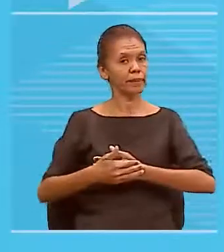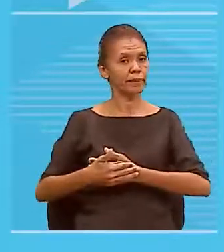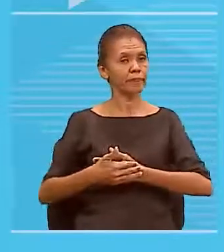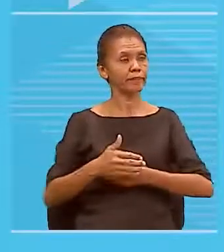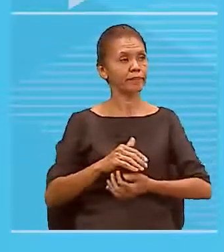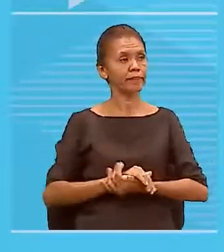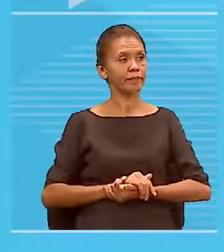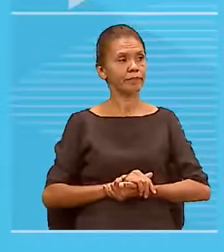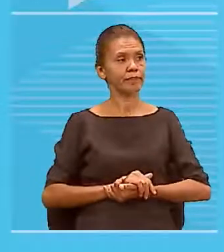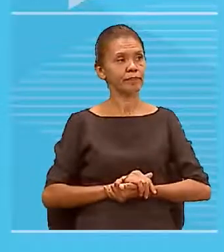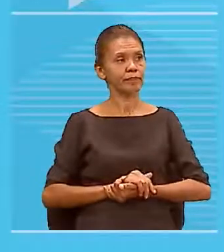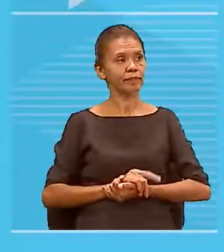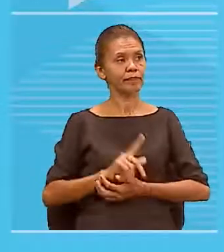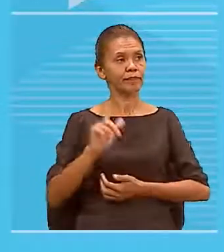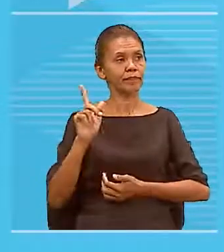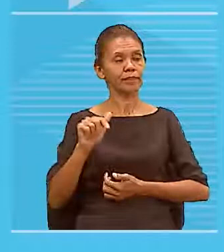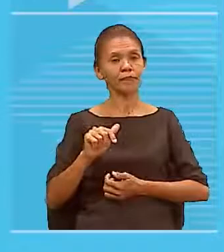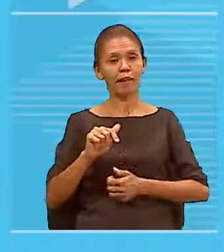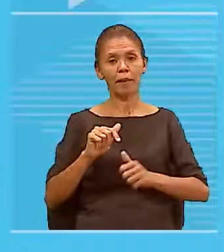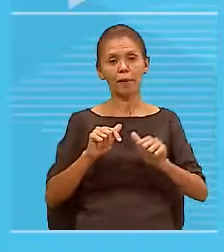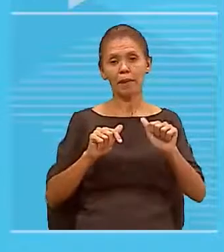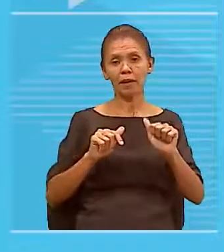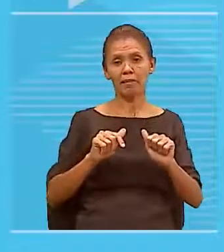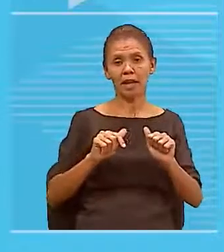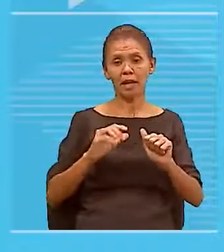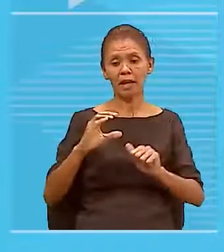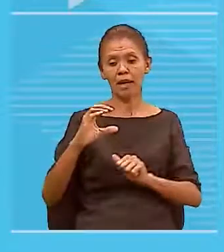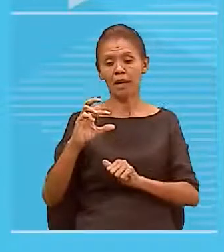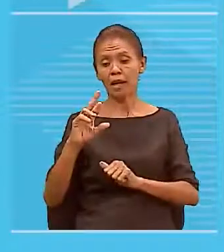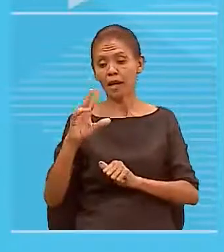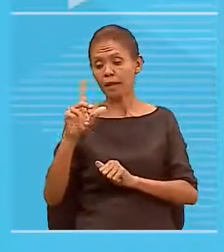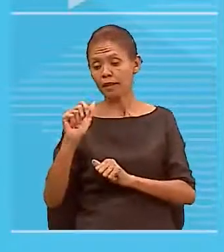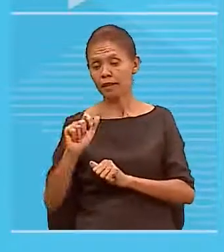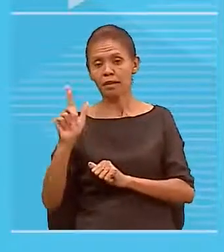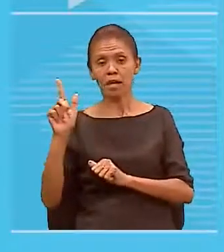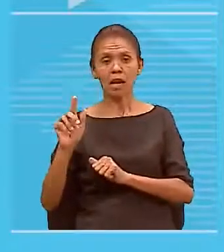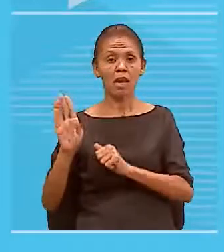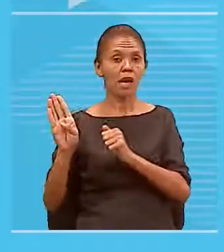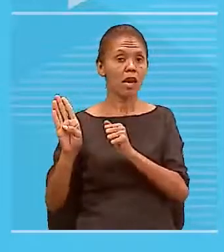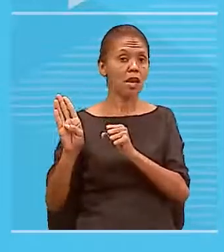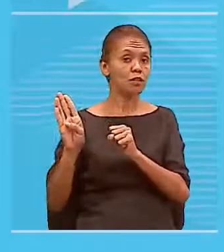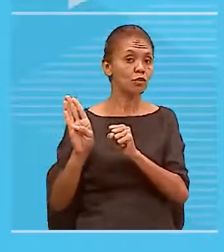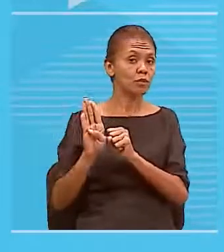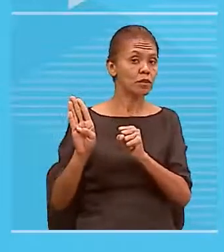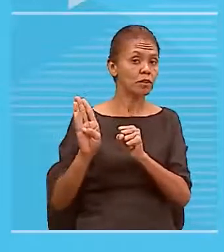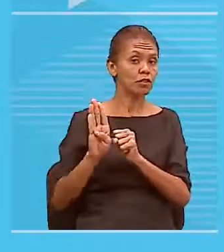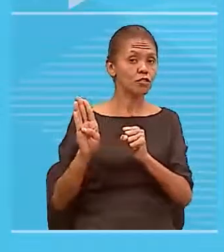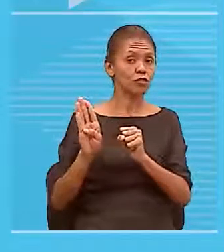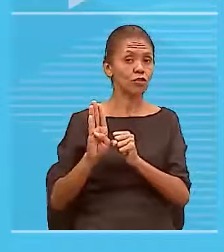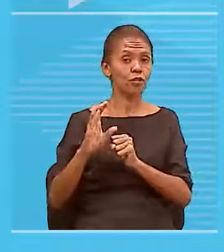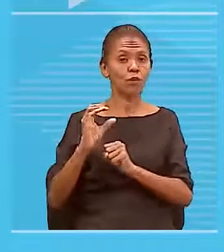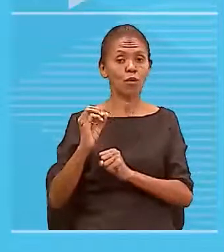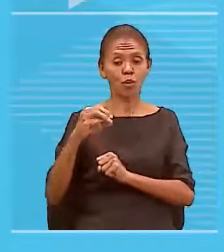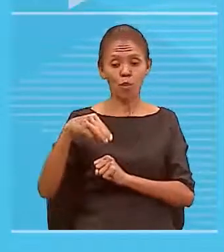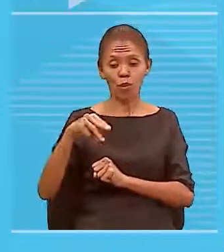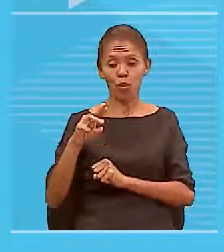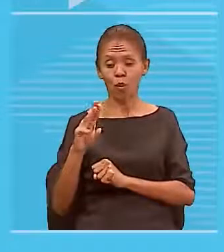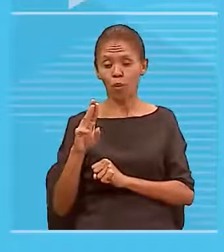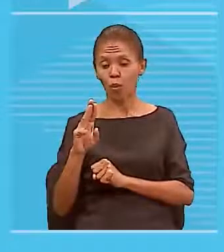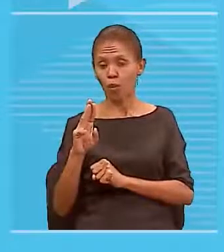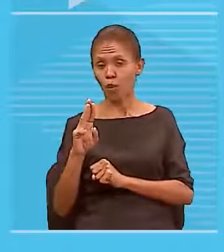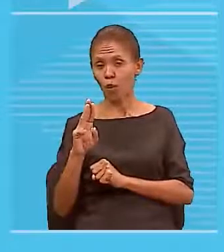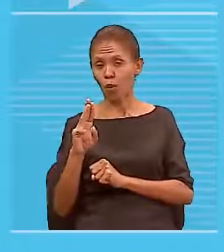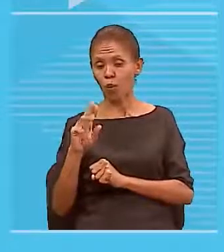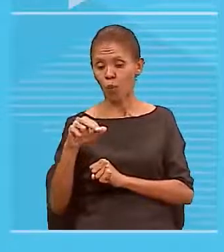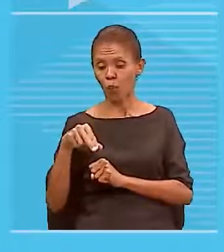sobrecomum a criança que tanto pode se reportar a uma pessoa do sexo masculino como a um elemento do sexo